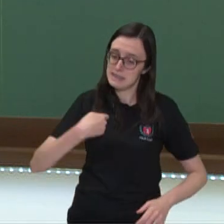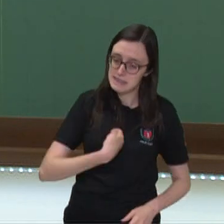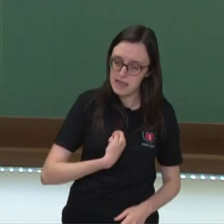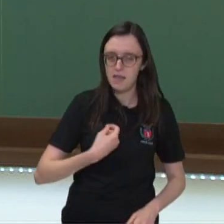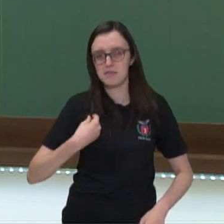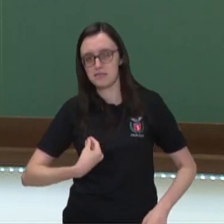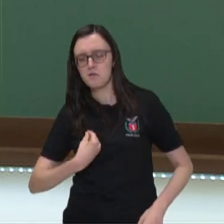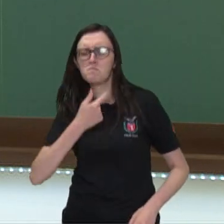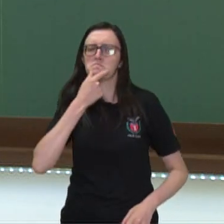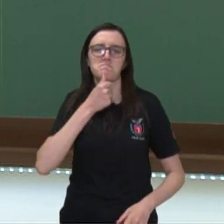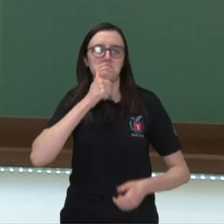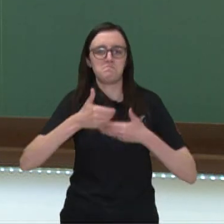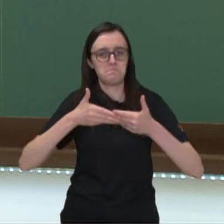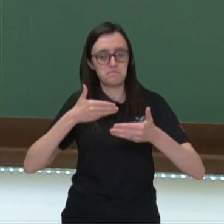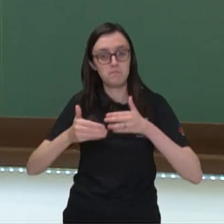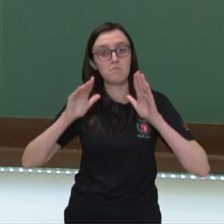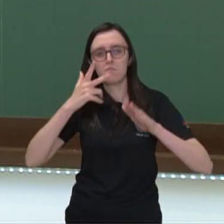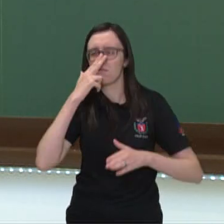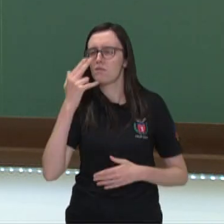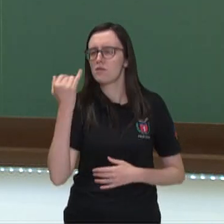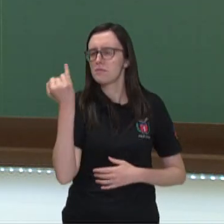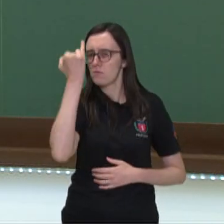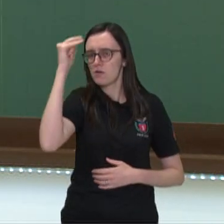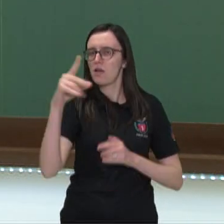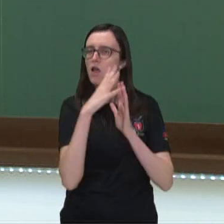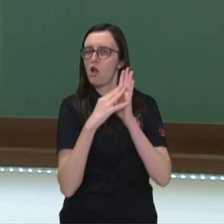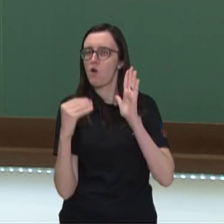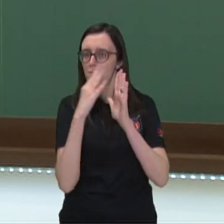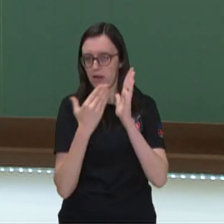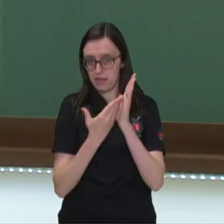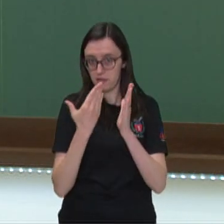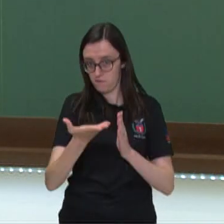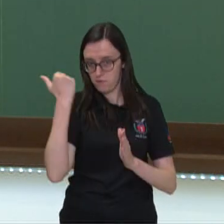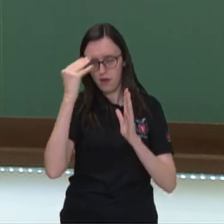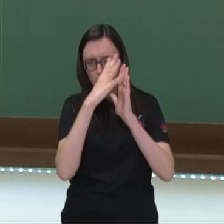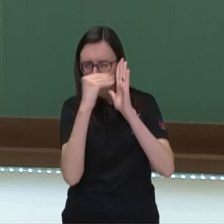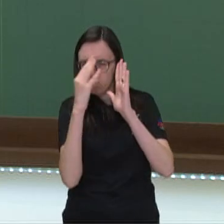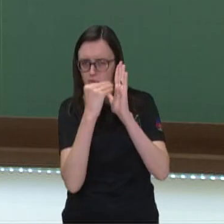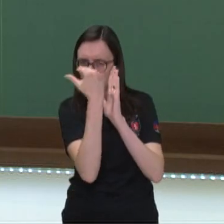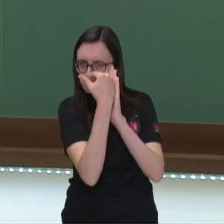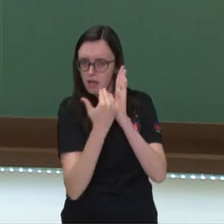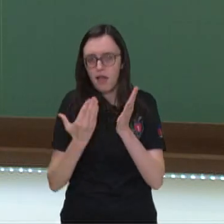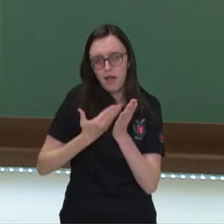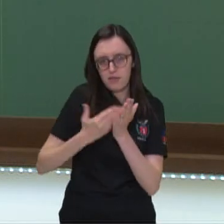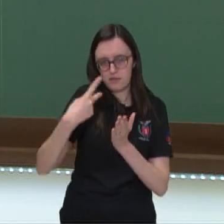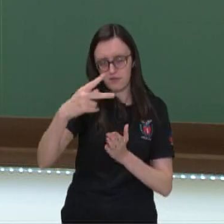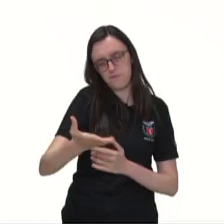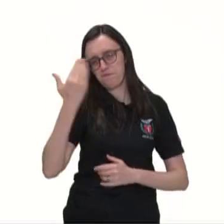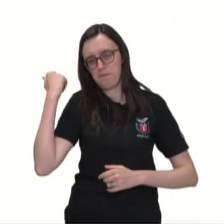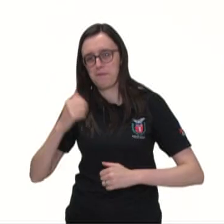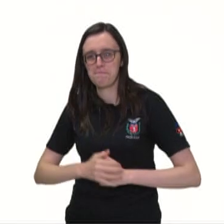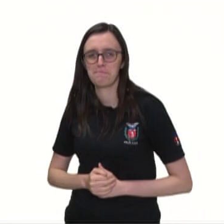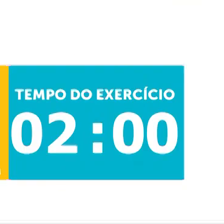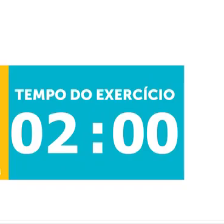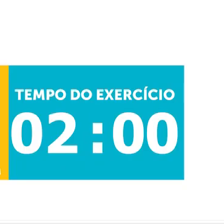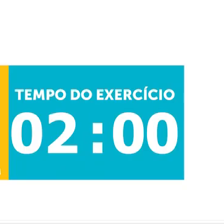elas estão. Então acho que seria bem legal que você copiasse isso no seu caderno. Vamos lá? Copia no caderno bem bonitinho. Let's go!